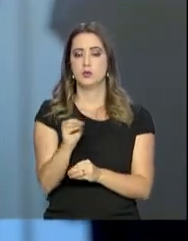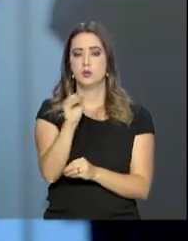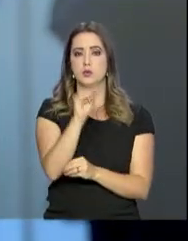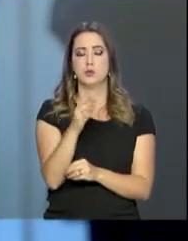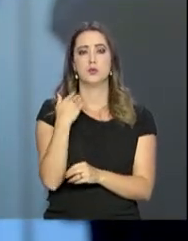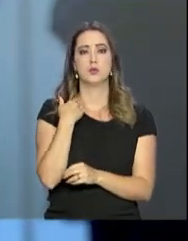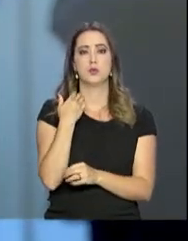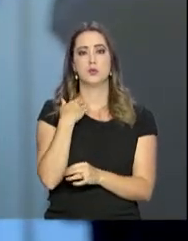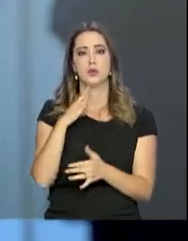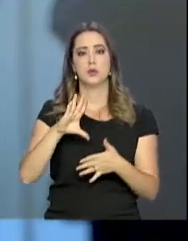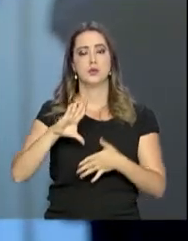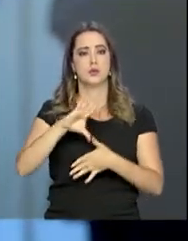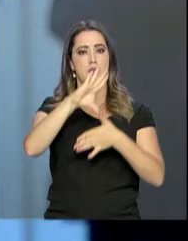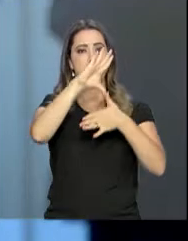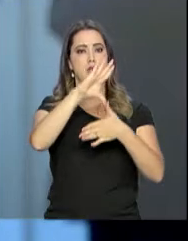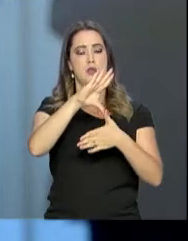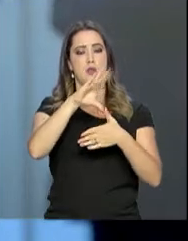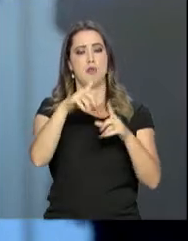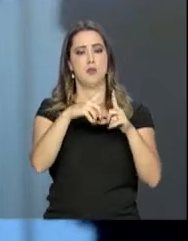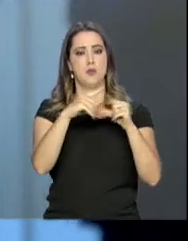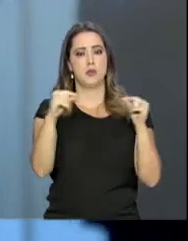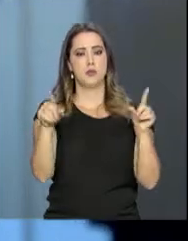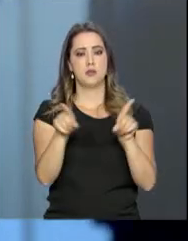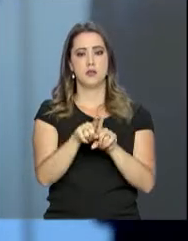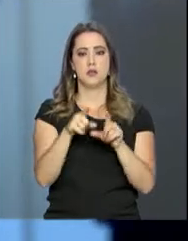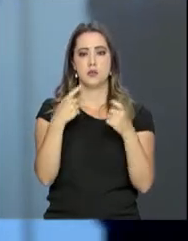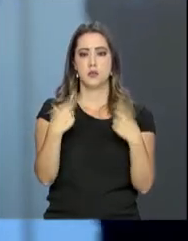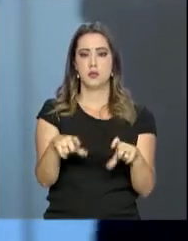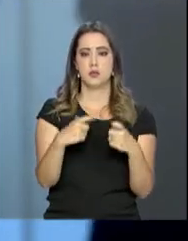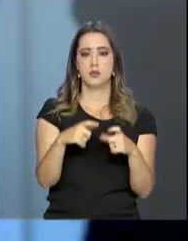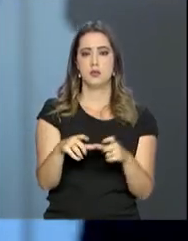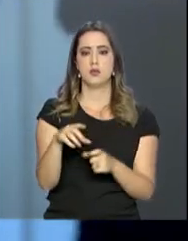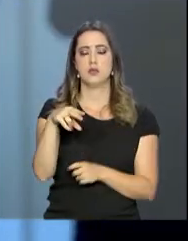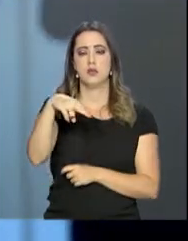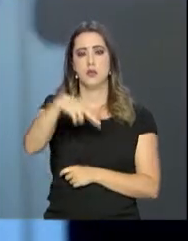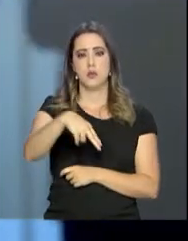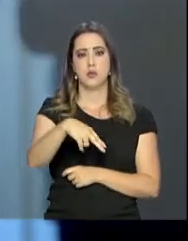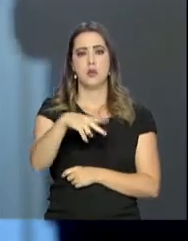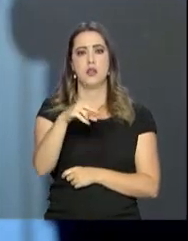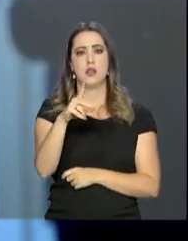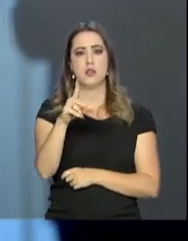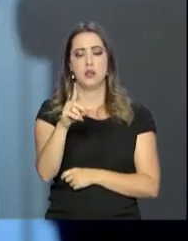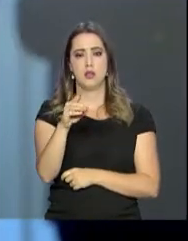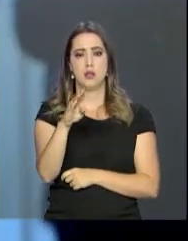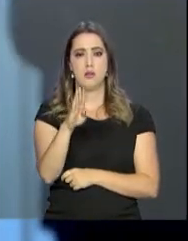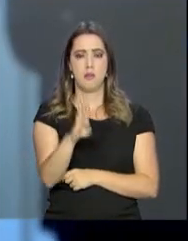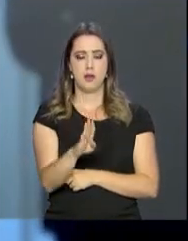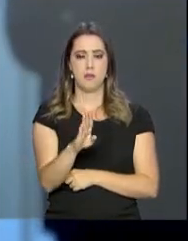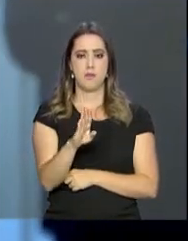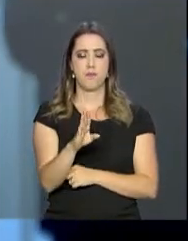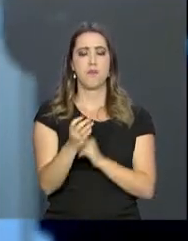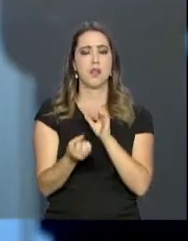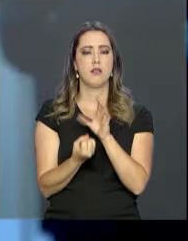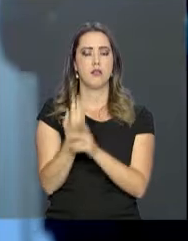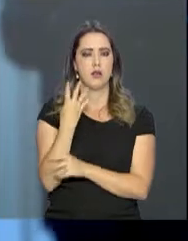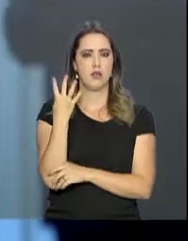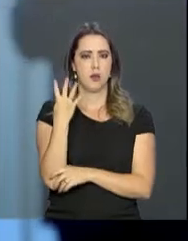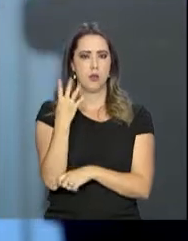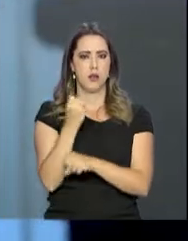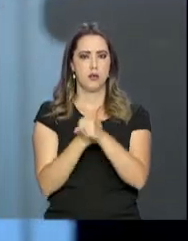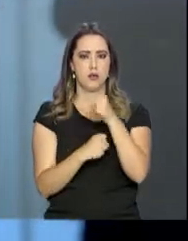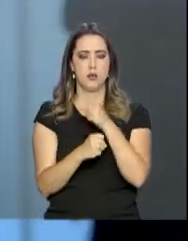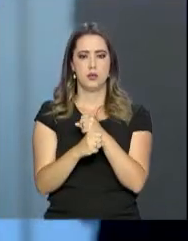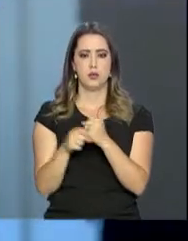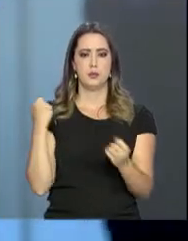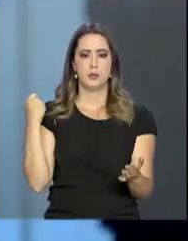banco nas Américas. Brasília também vai receber um escritório do NDB. O Banco do BRICS foi criado há 4 anos